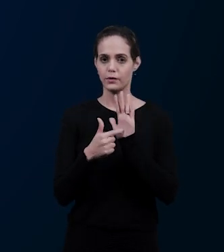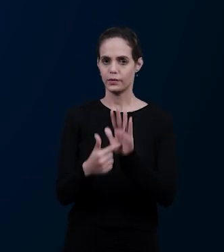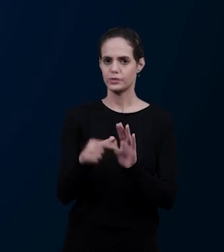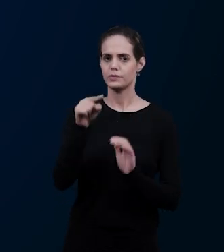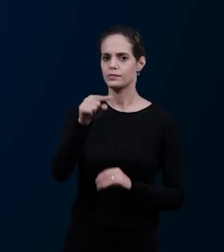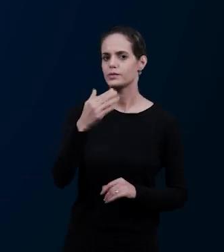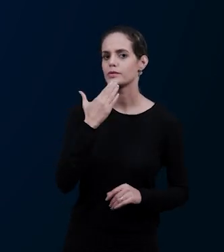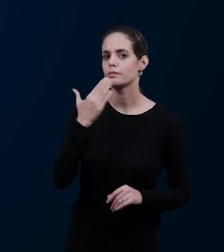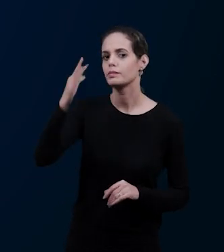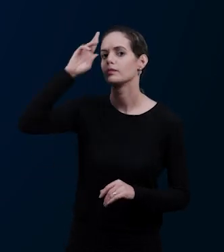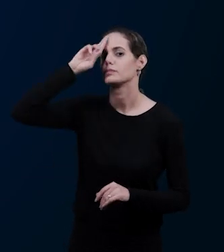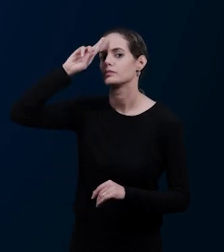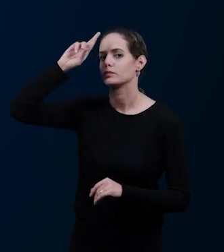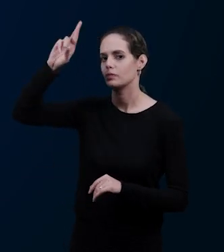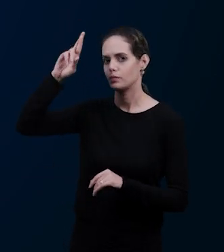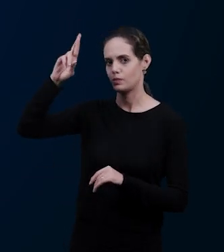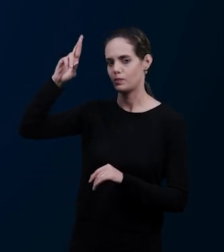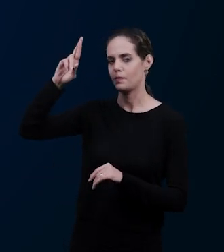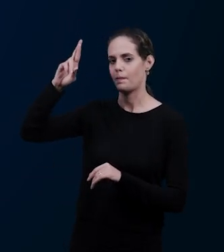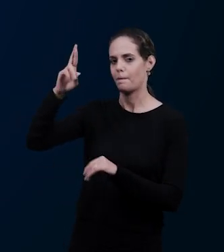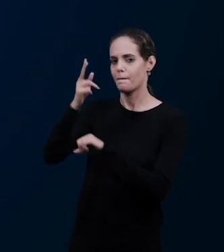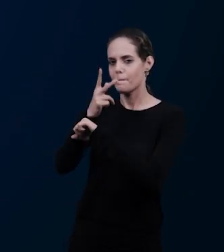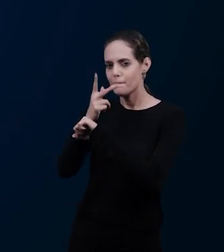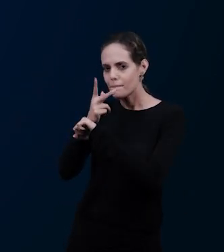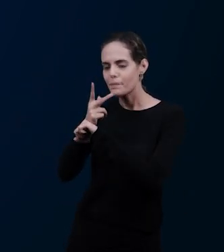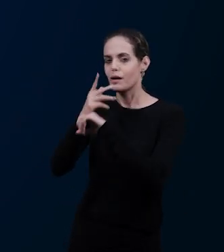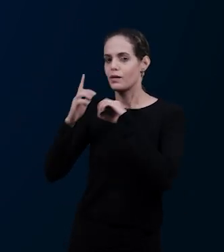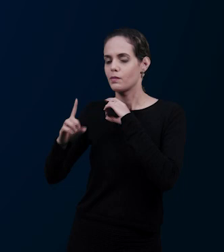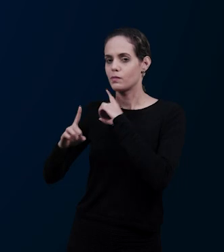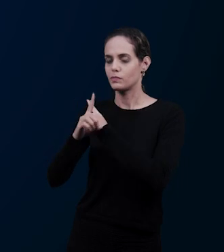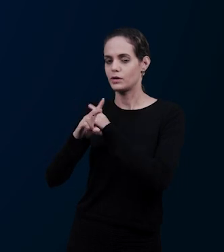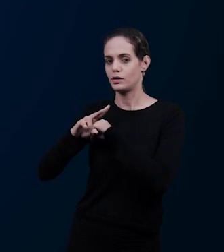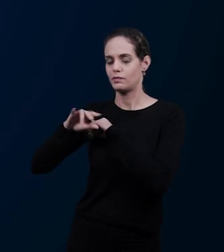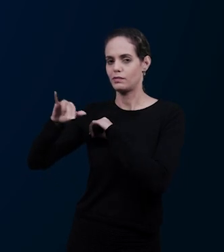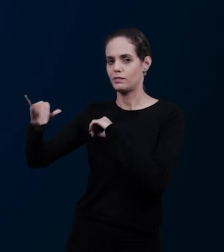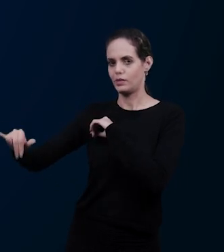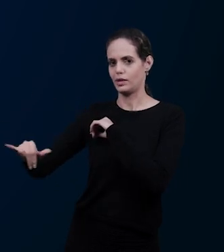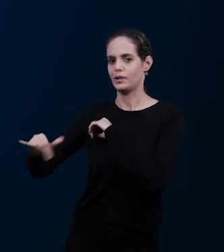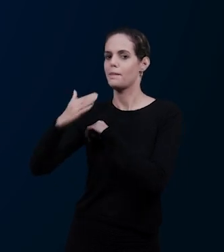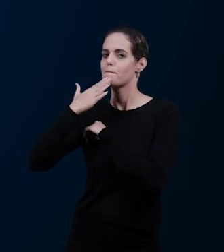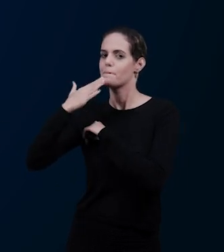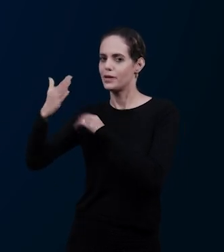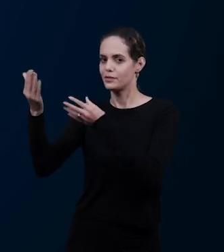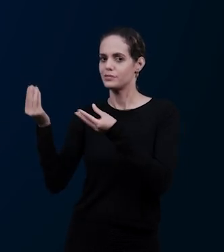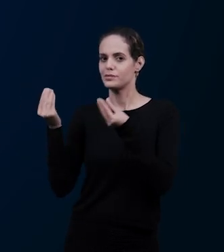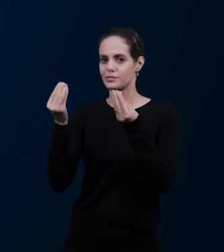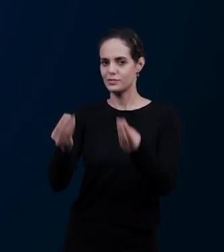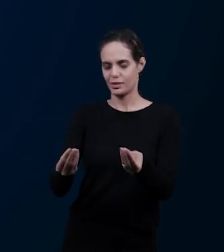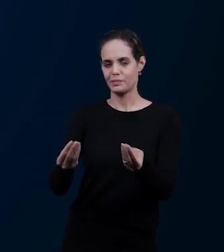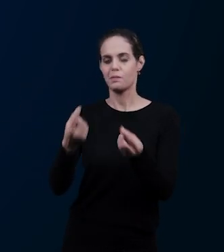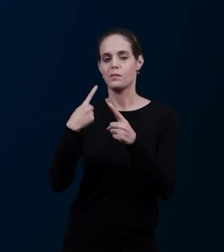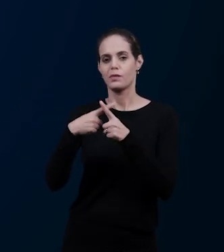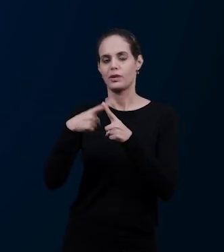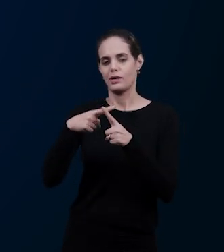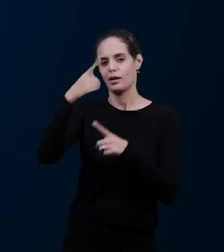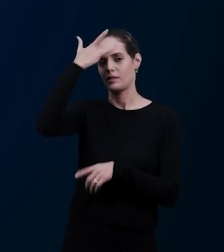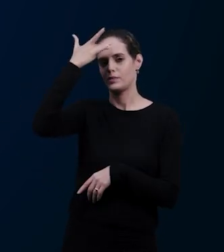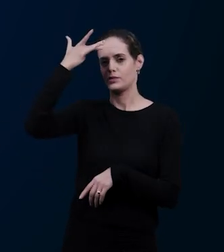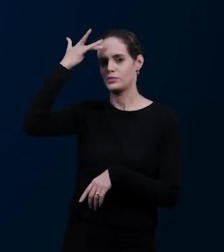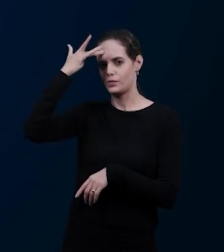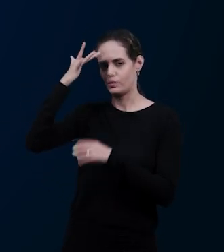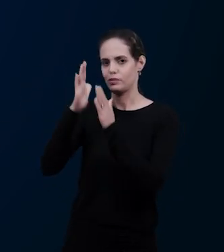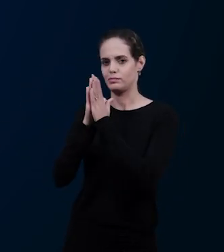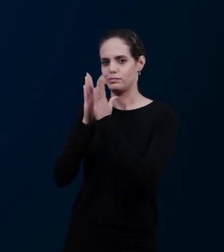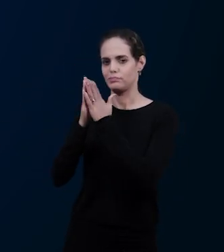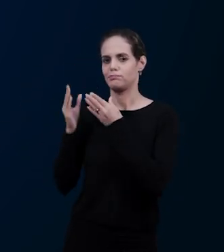e dá-se-vos-á, buscai e encontrareis, batei e abri-se-vos-á, porque aquele que pede recebe, o que busca